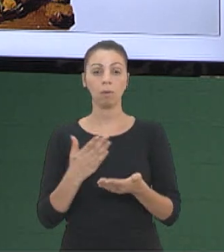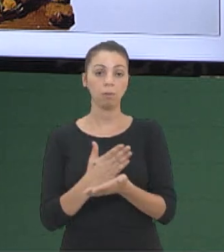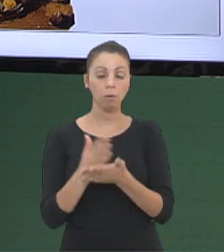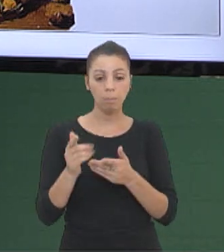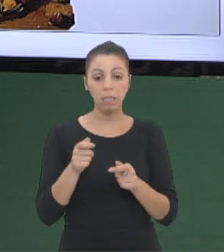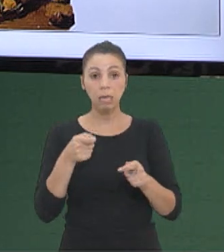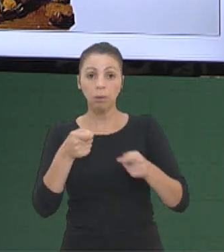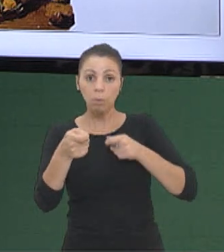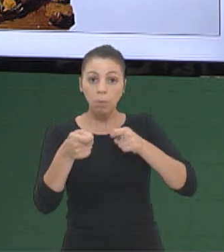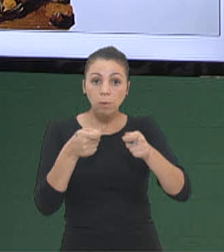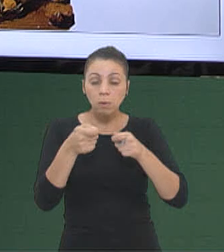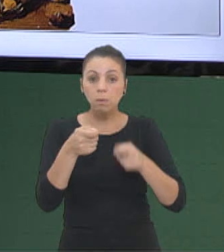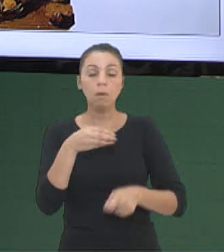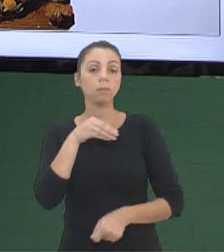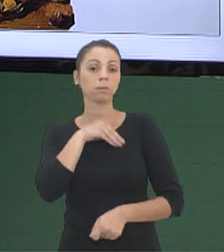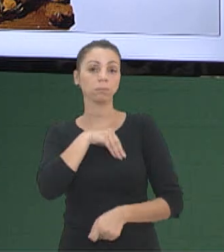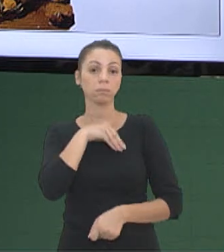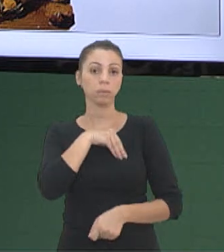representavam